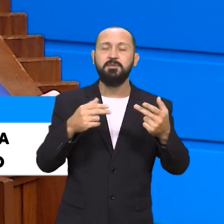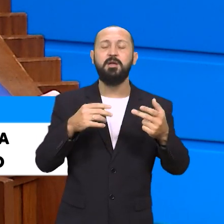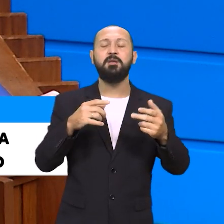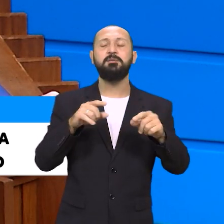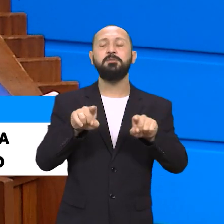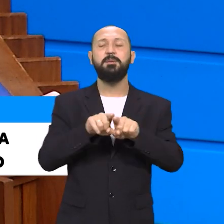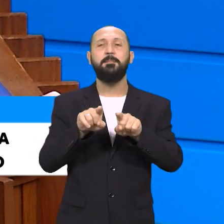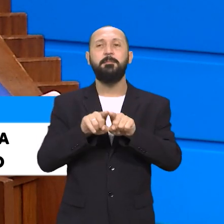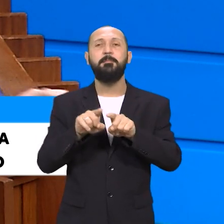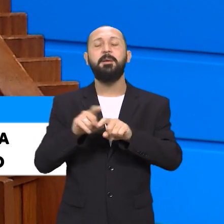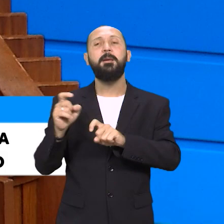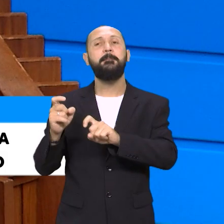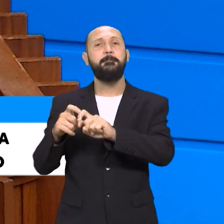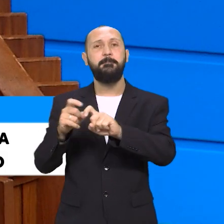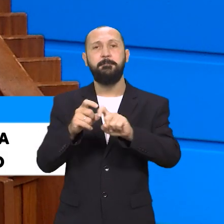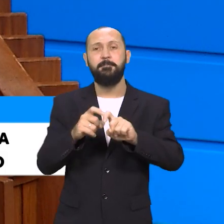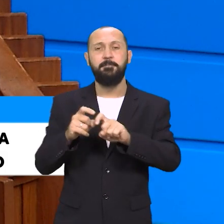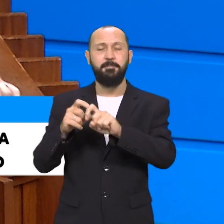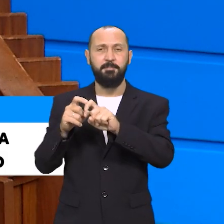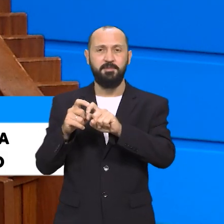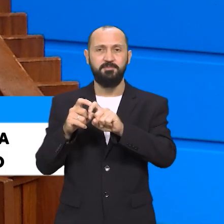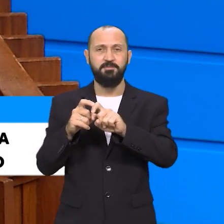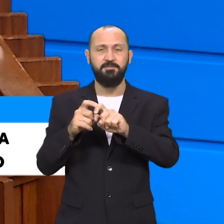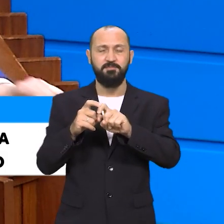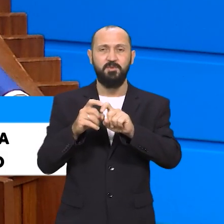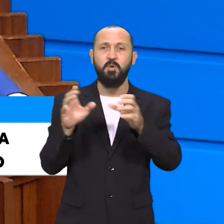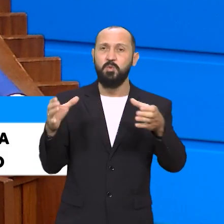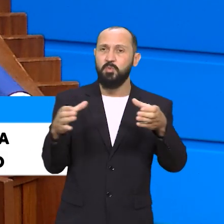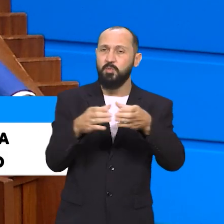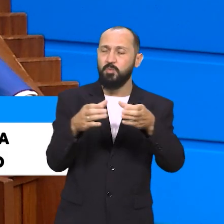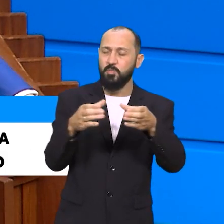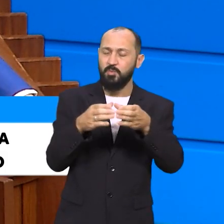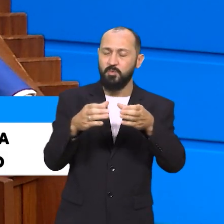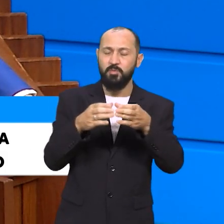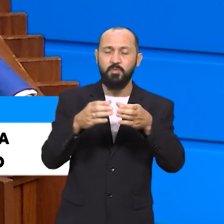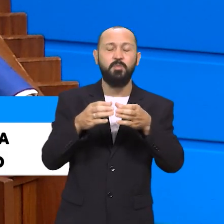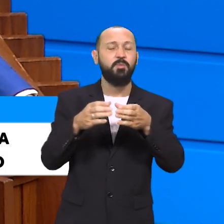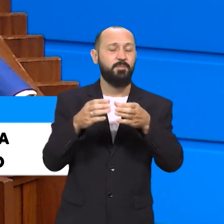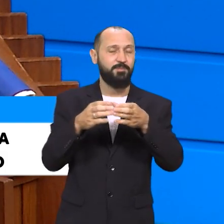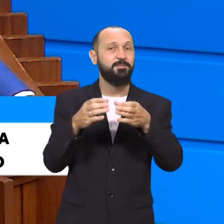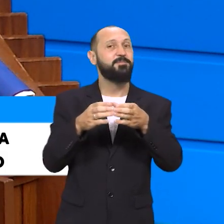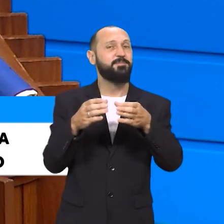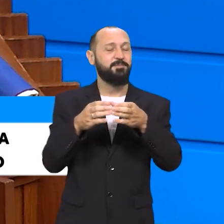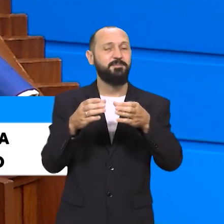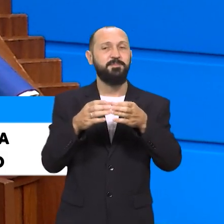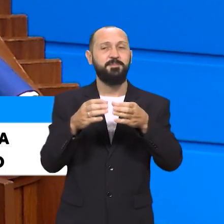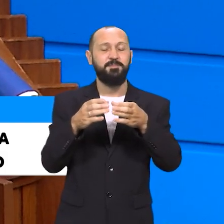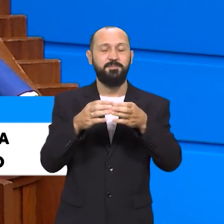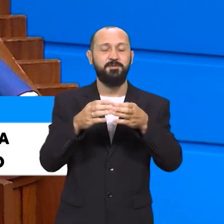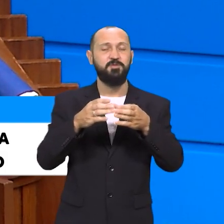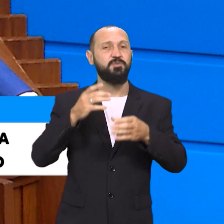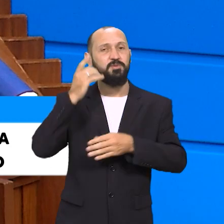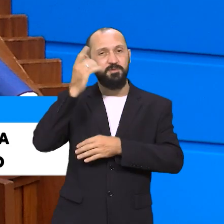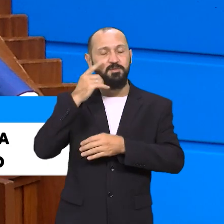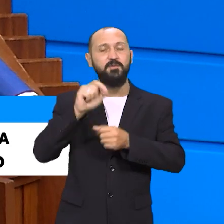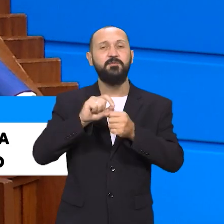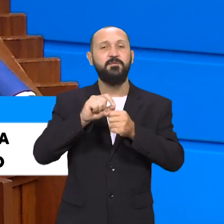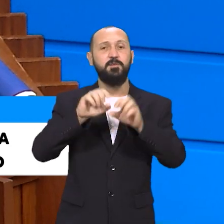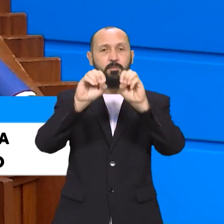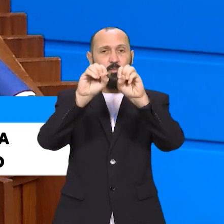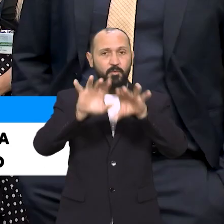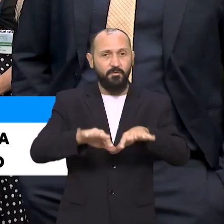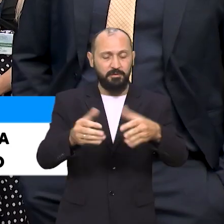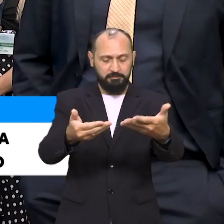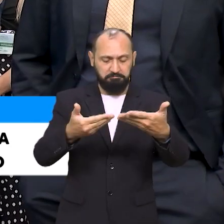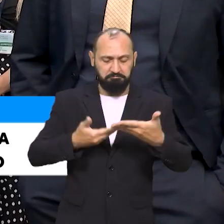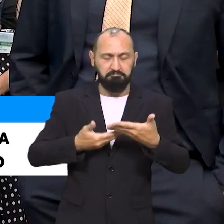produtos médicos da CACEMES e me foi dito, na frente dos parlamentares, que isso seria concedido até mesmo por